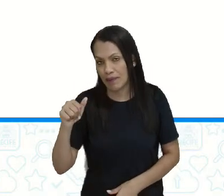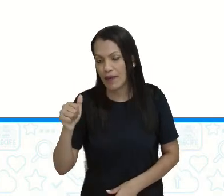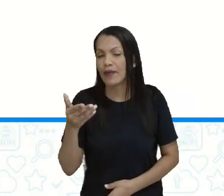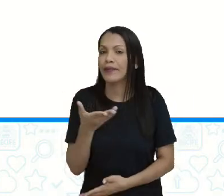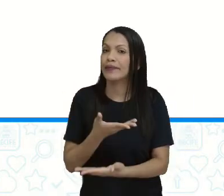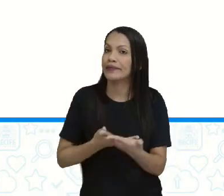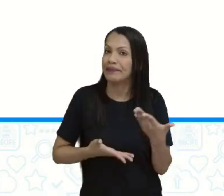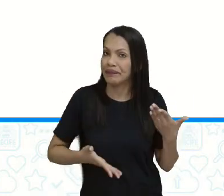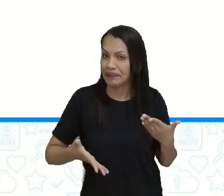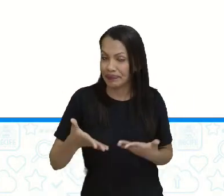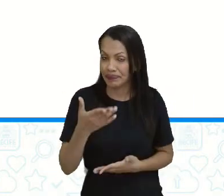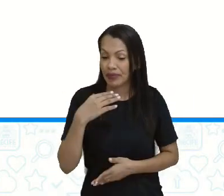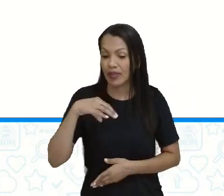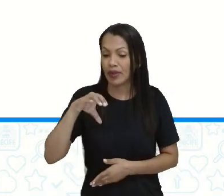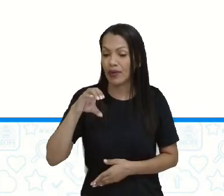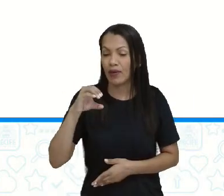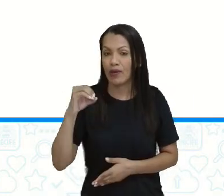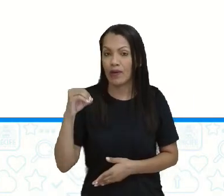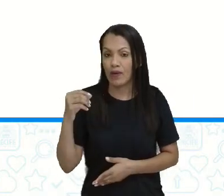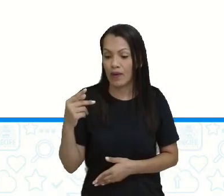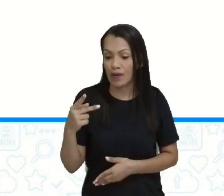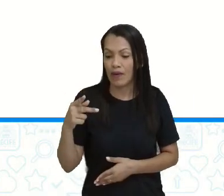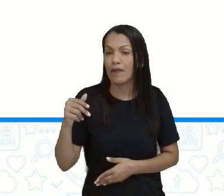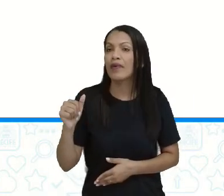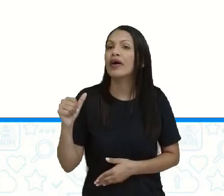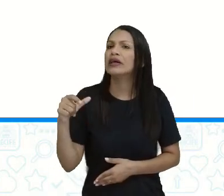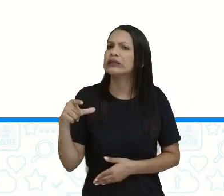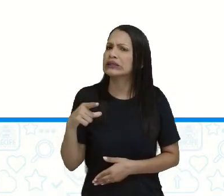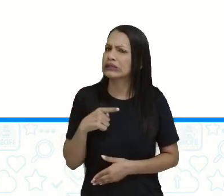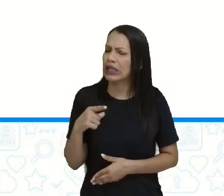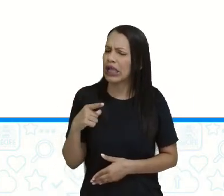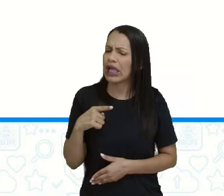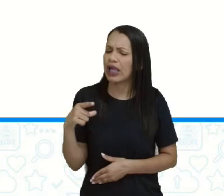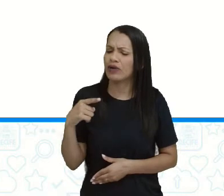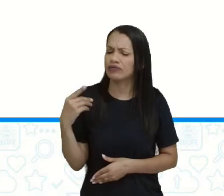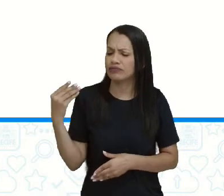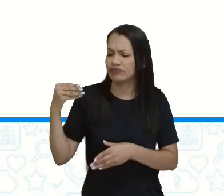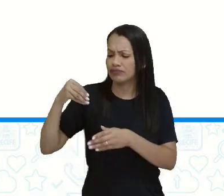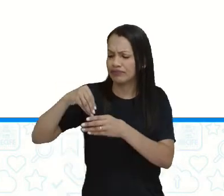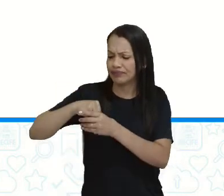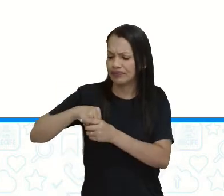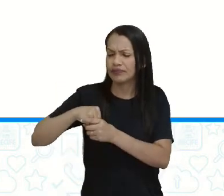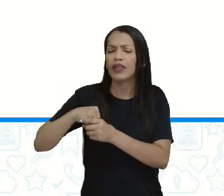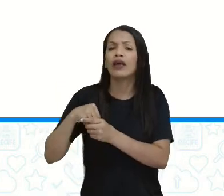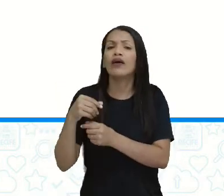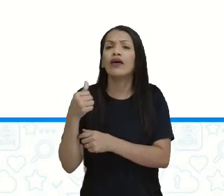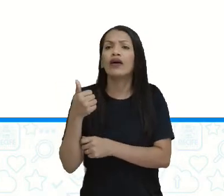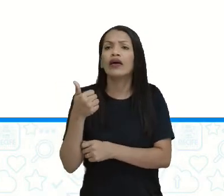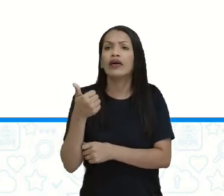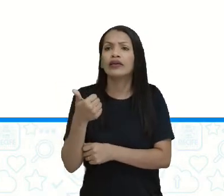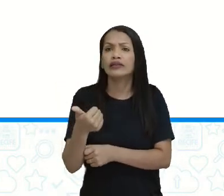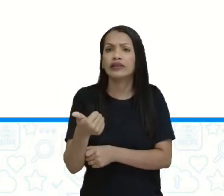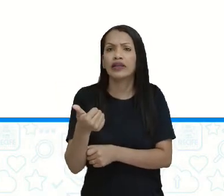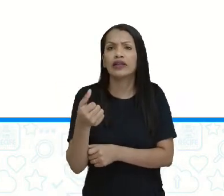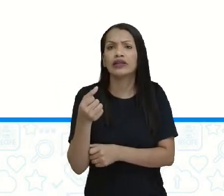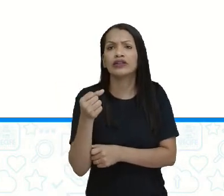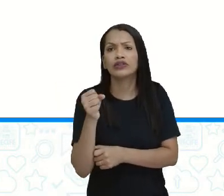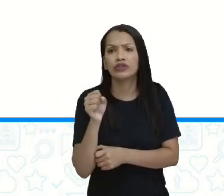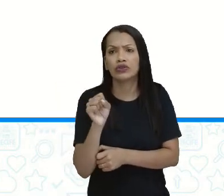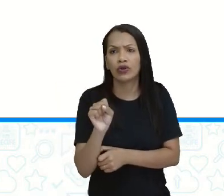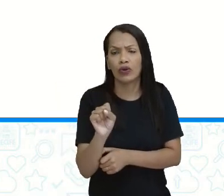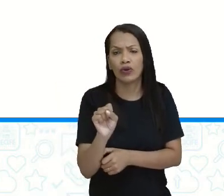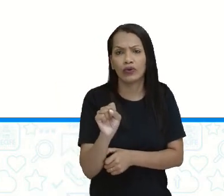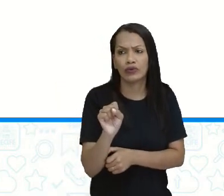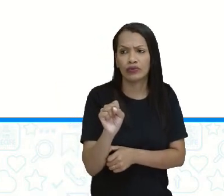envolvendo exatamente isso. Maria tem um pacote com 19 figurinhas da Copa. Sara